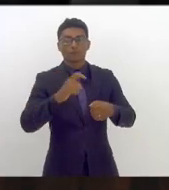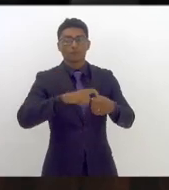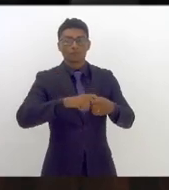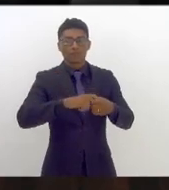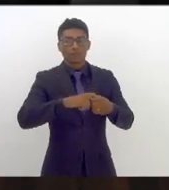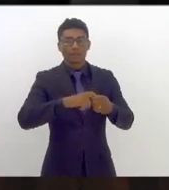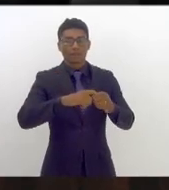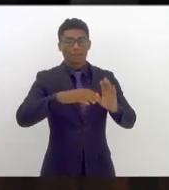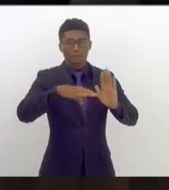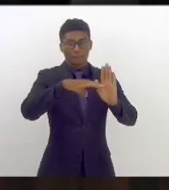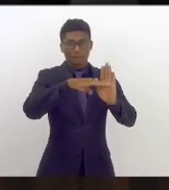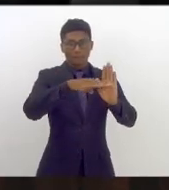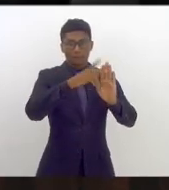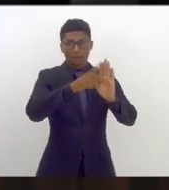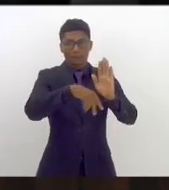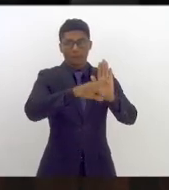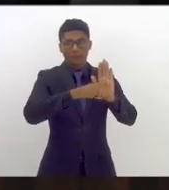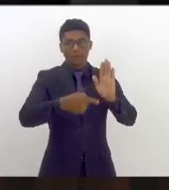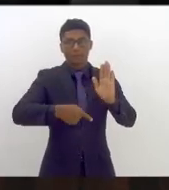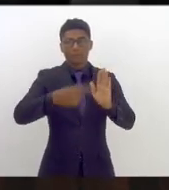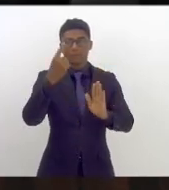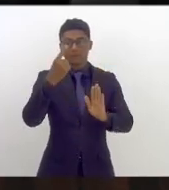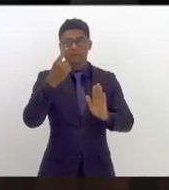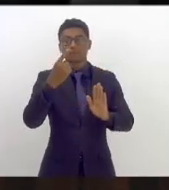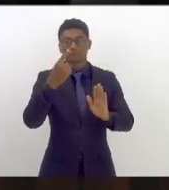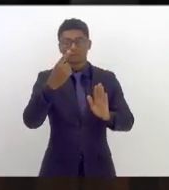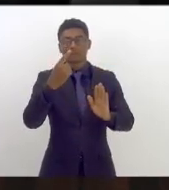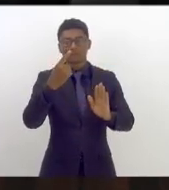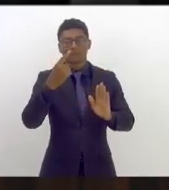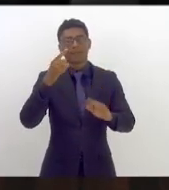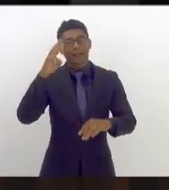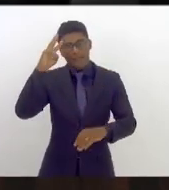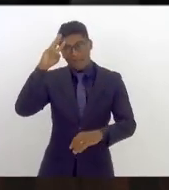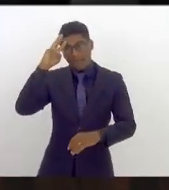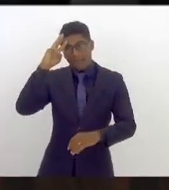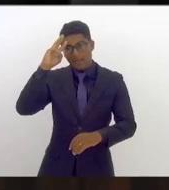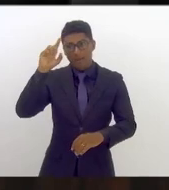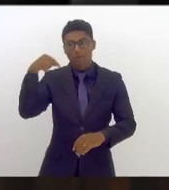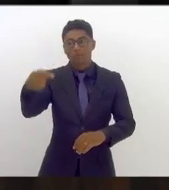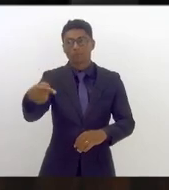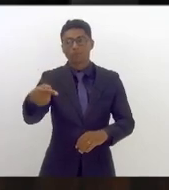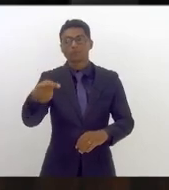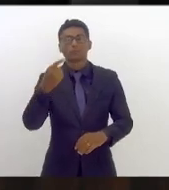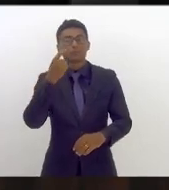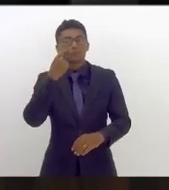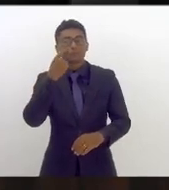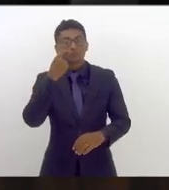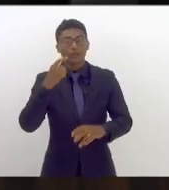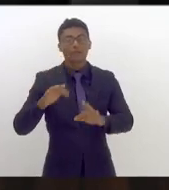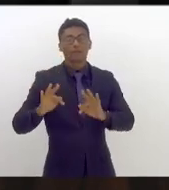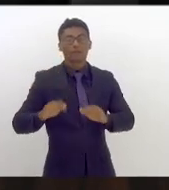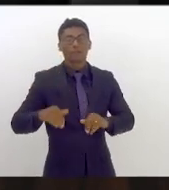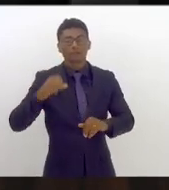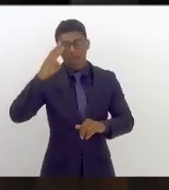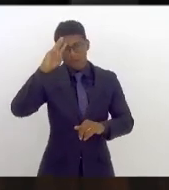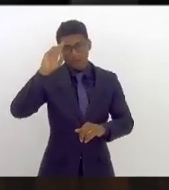próxima terça. A ideia é encerrarmos na próxima terça. Possivelmente teremos uma sessão